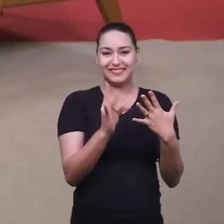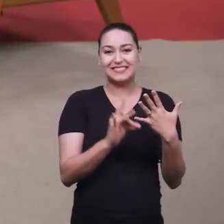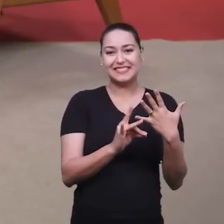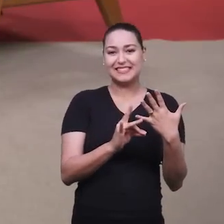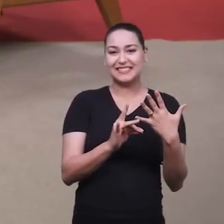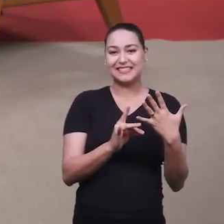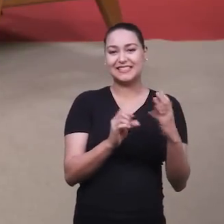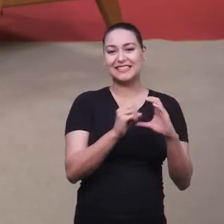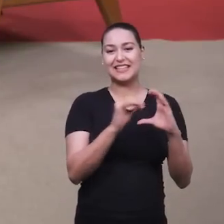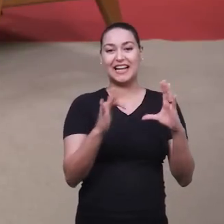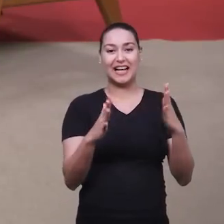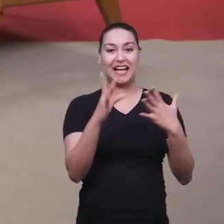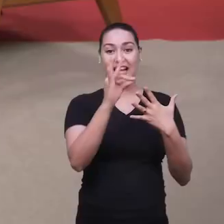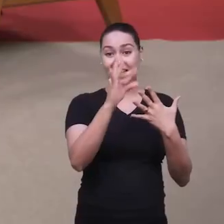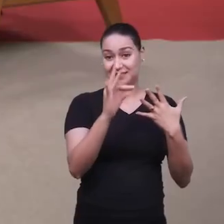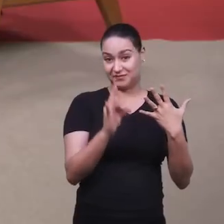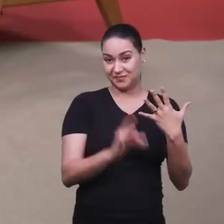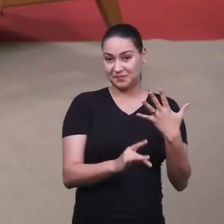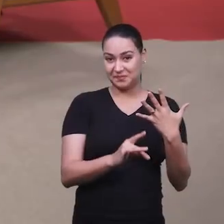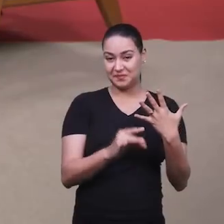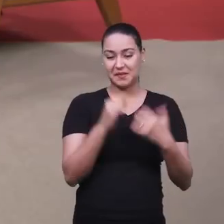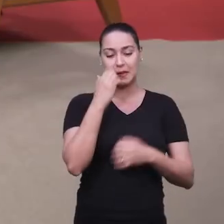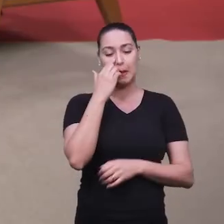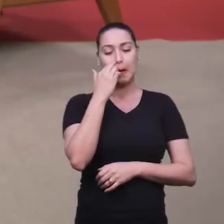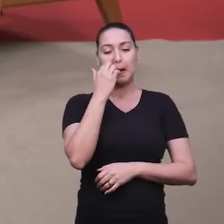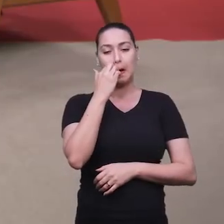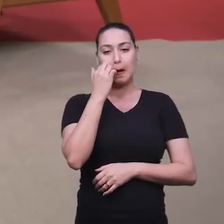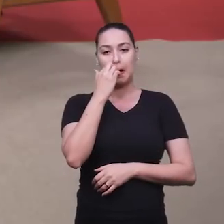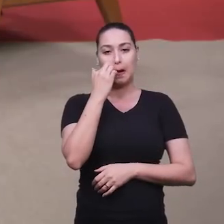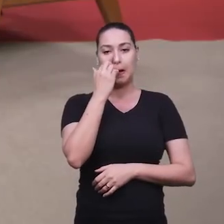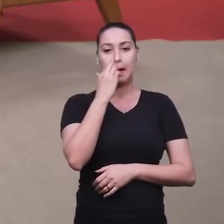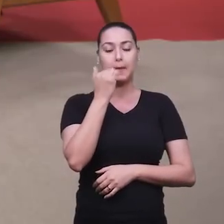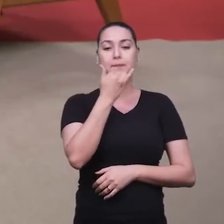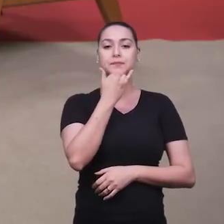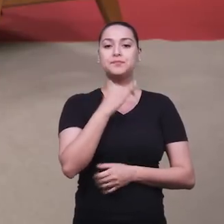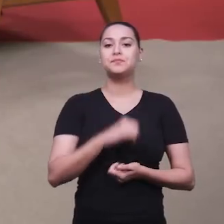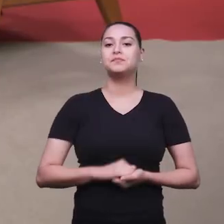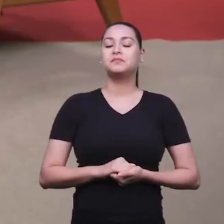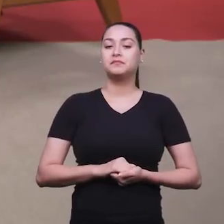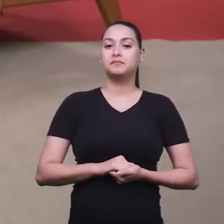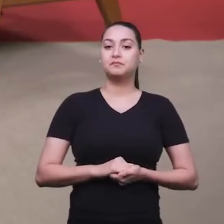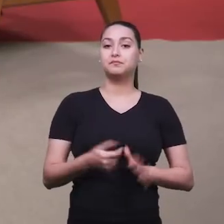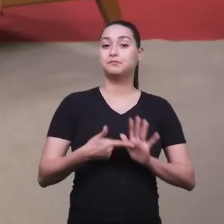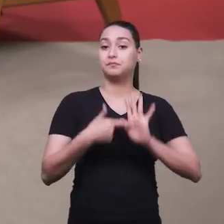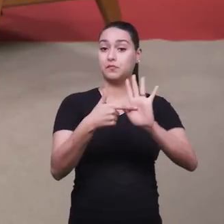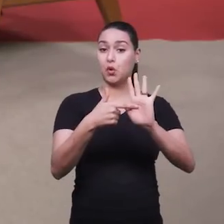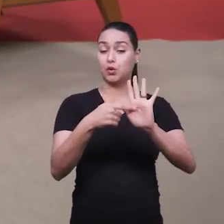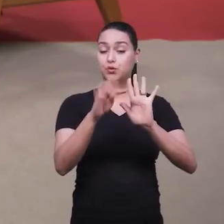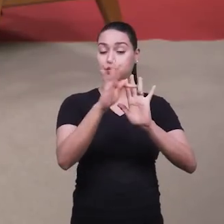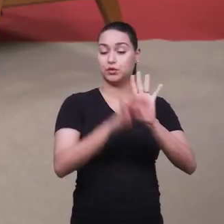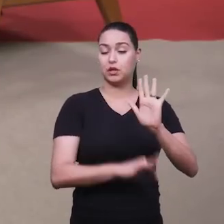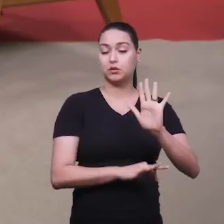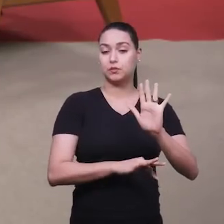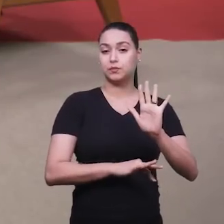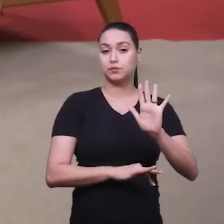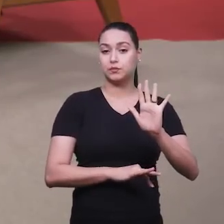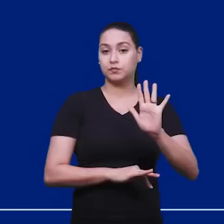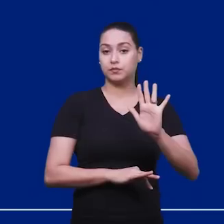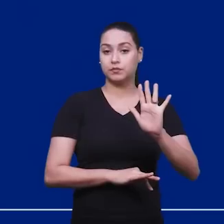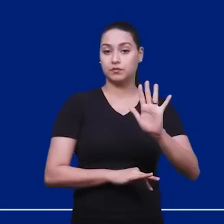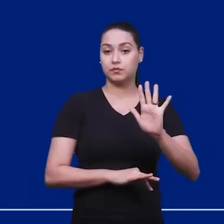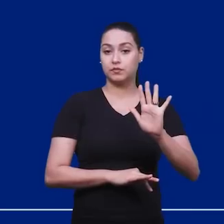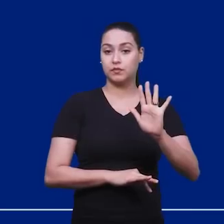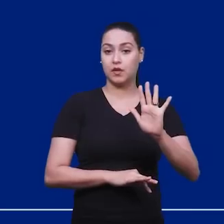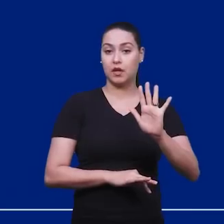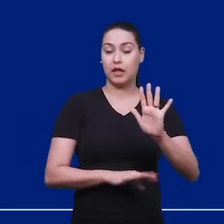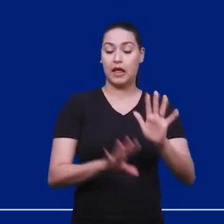detalhes, um dos aspectos estabelecidos, ou alguns aspectos estabelecidos por Deus para a Páscoa, diz o seguinte o texto: